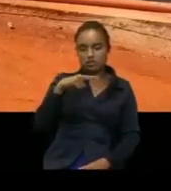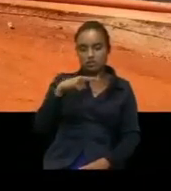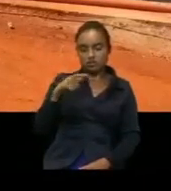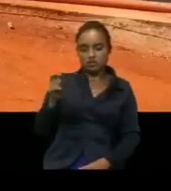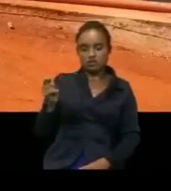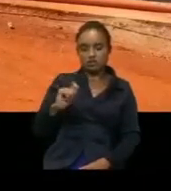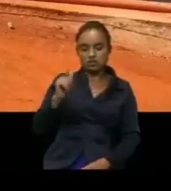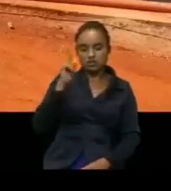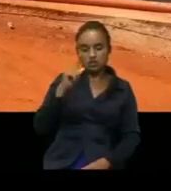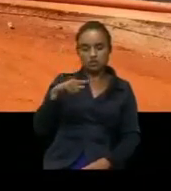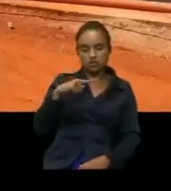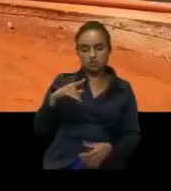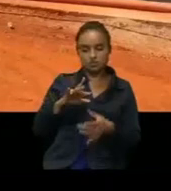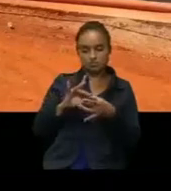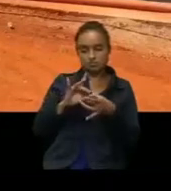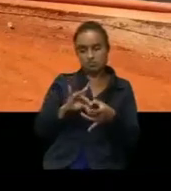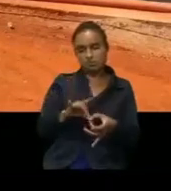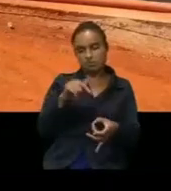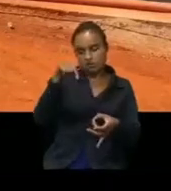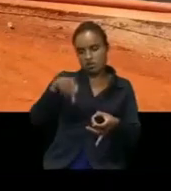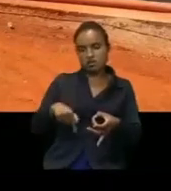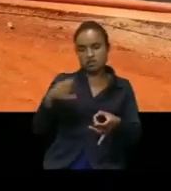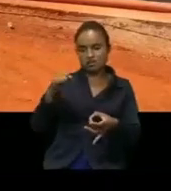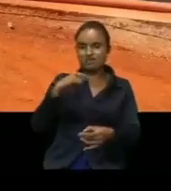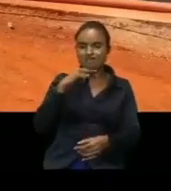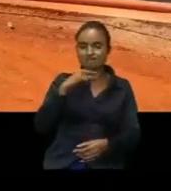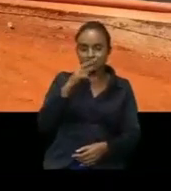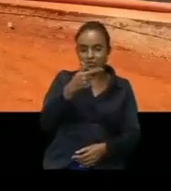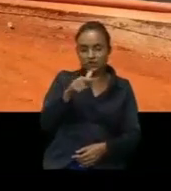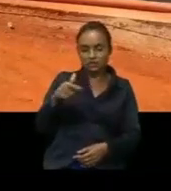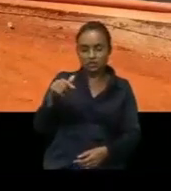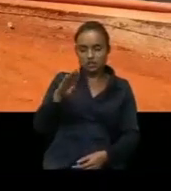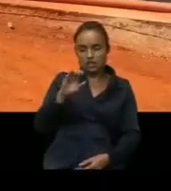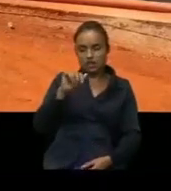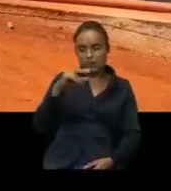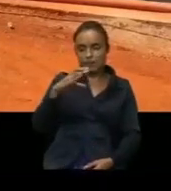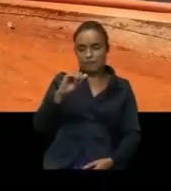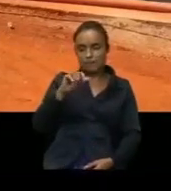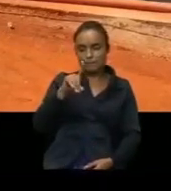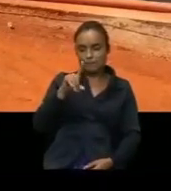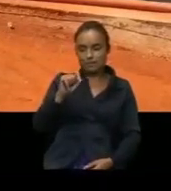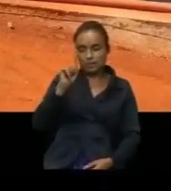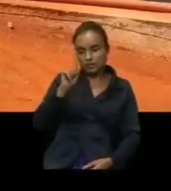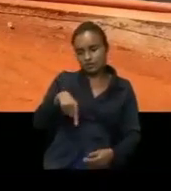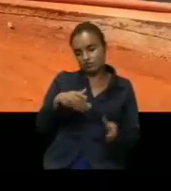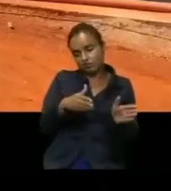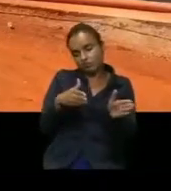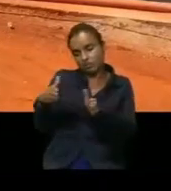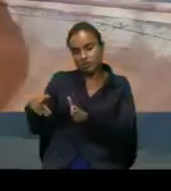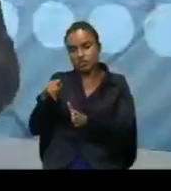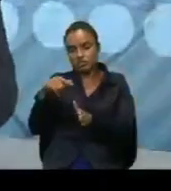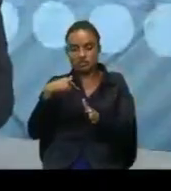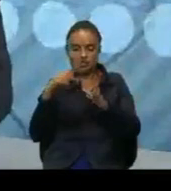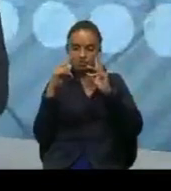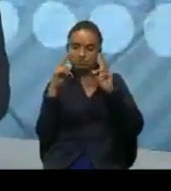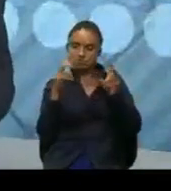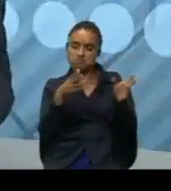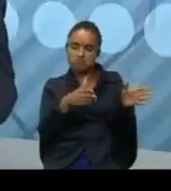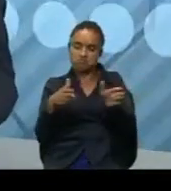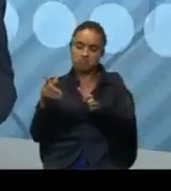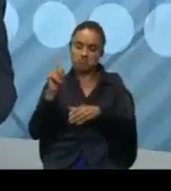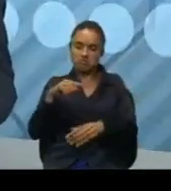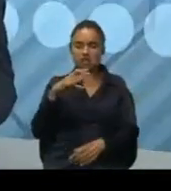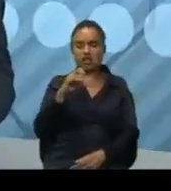a carpintaria que eu comentei. Então, você vê que não tem nenhuma bancada, não tem nada assim que você bata o olho e fala, olha, ali é